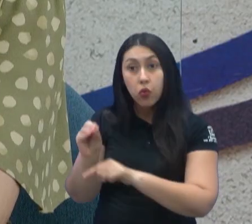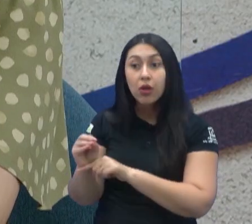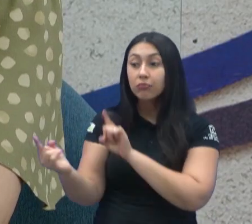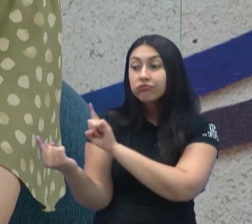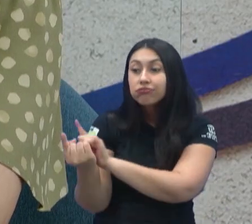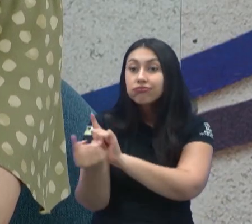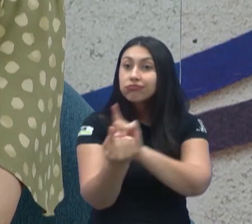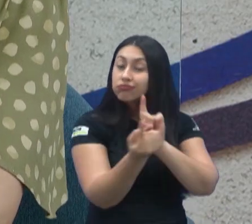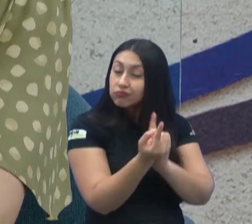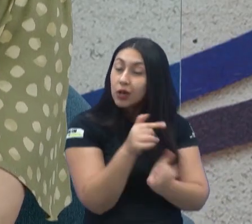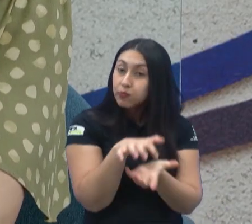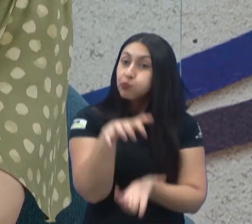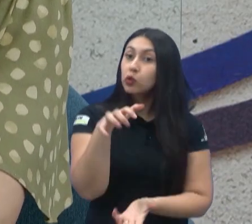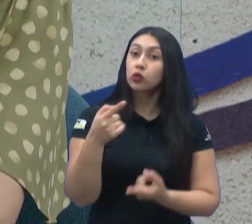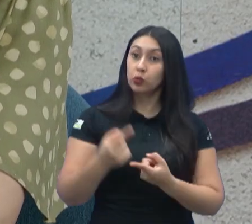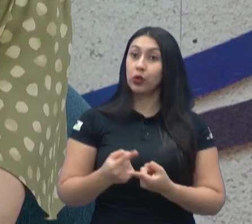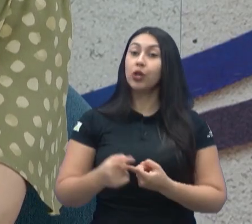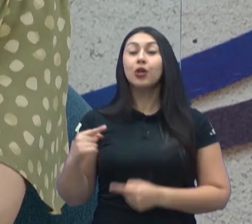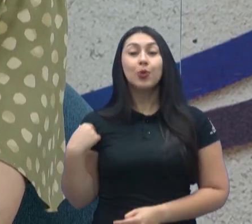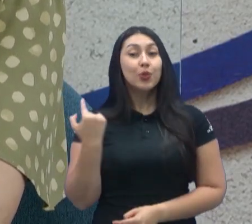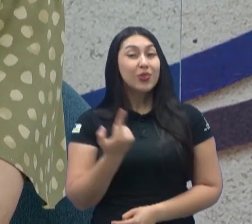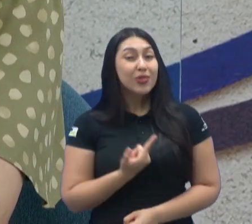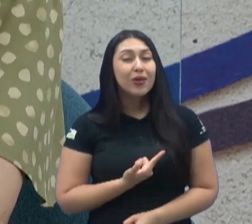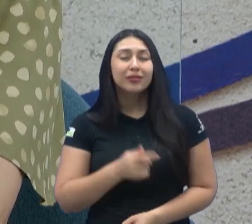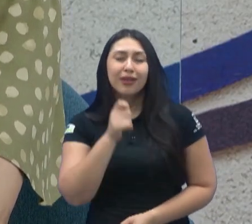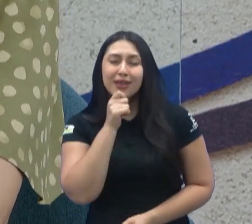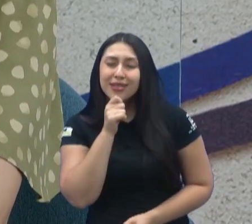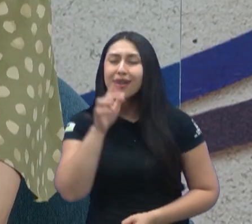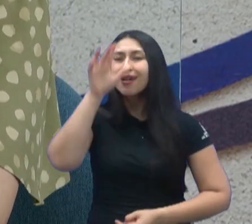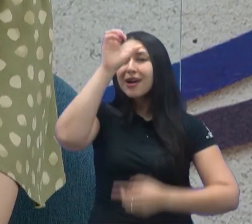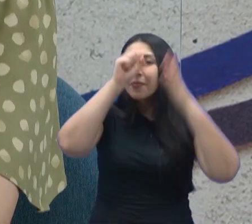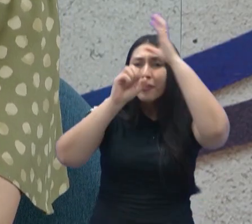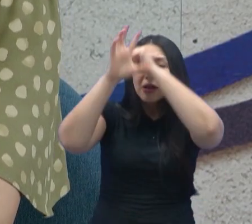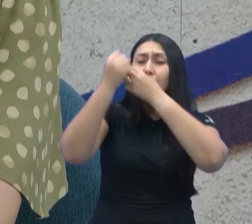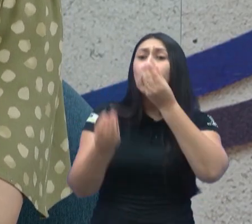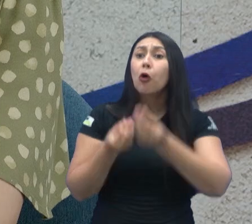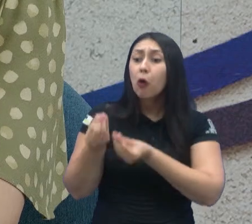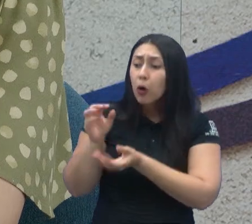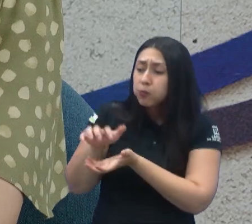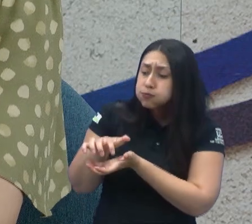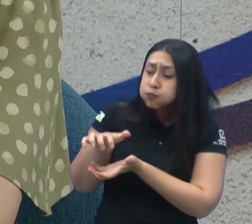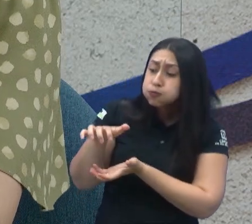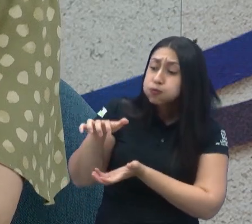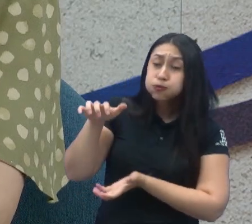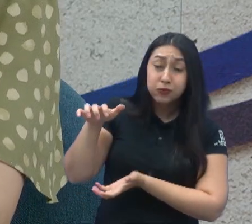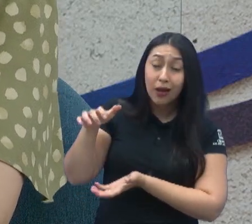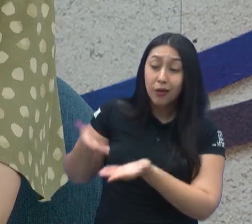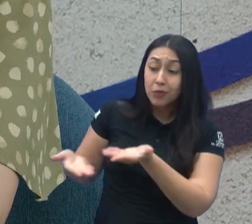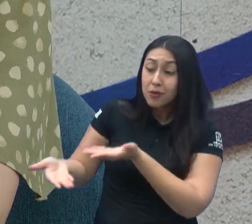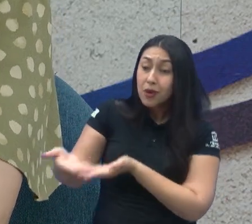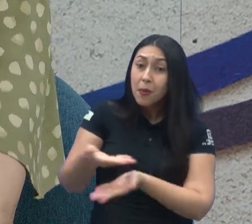porque nós estamos aprendendo a envelhecer, né? Nós estamos aprendendo a conviver com pessoas idosas e